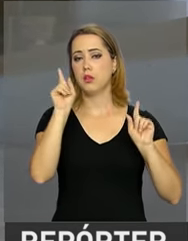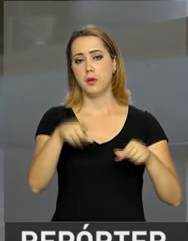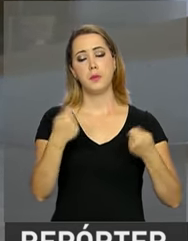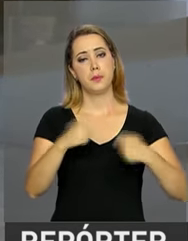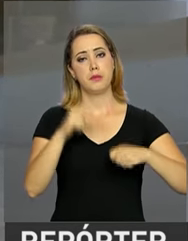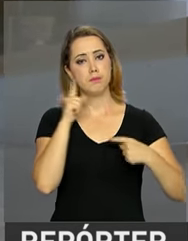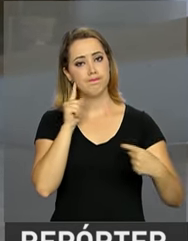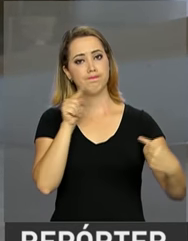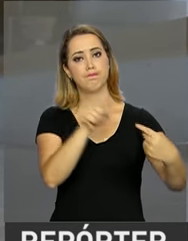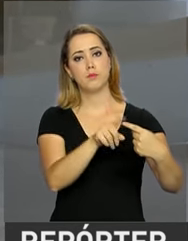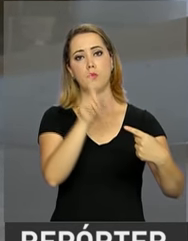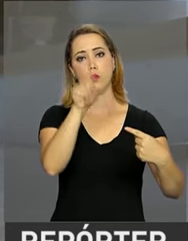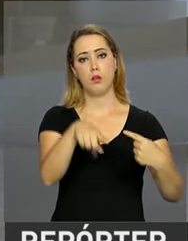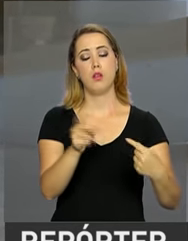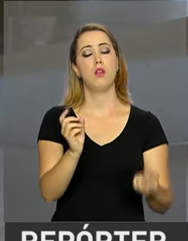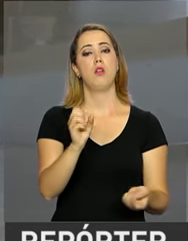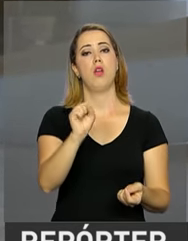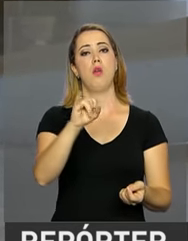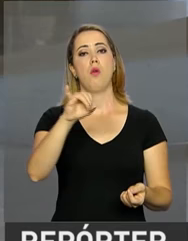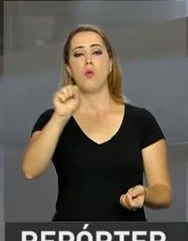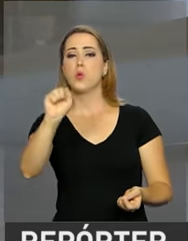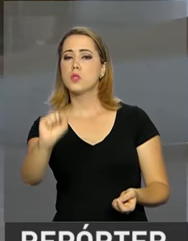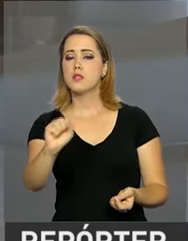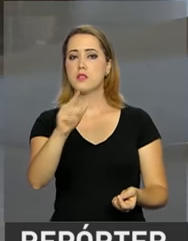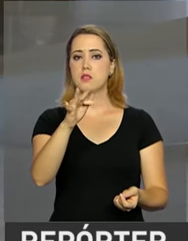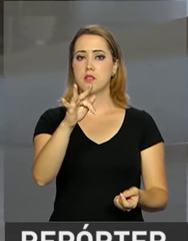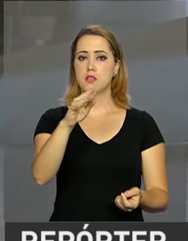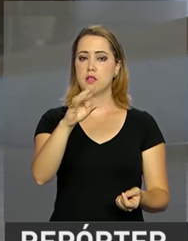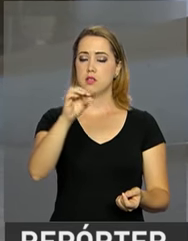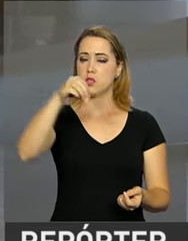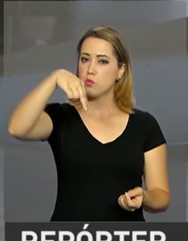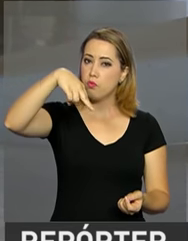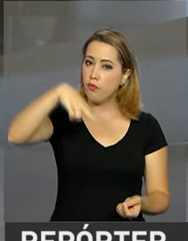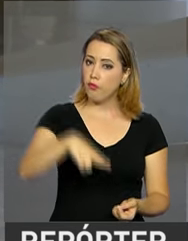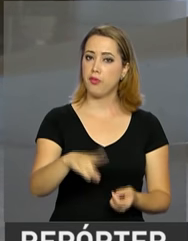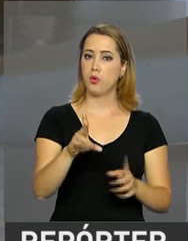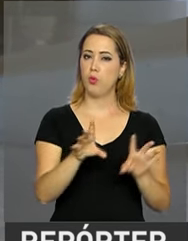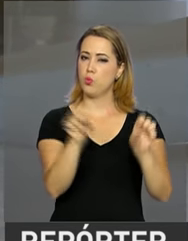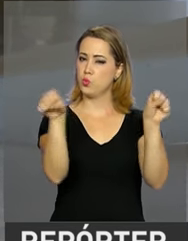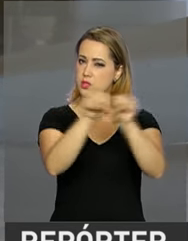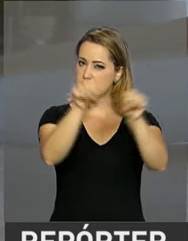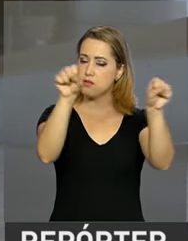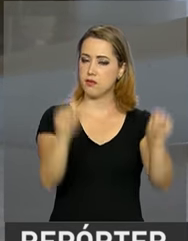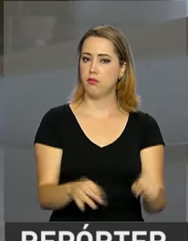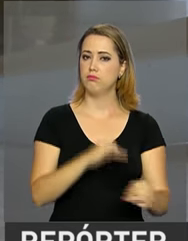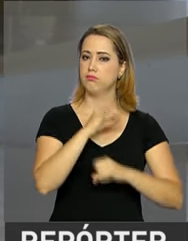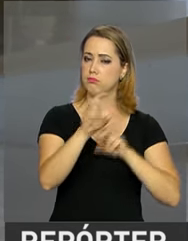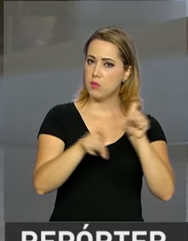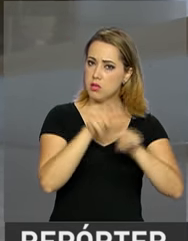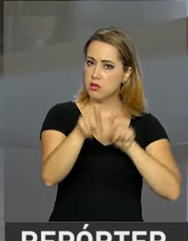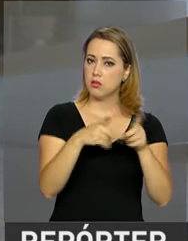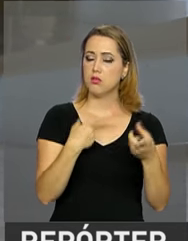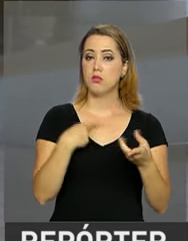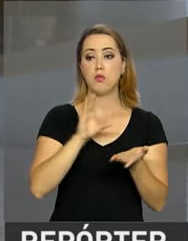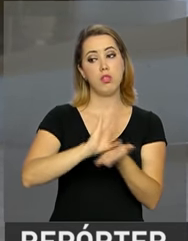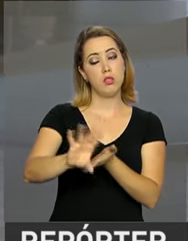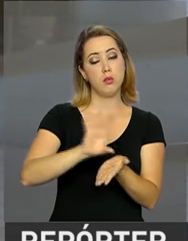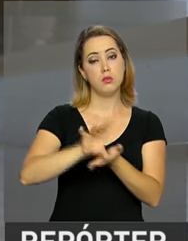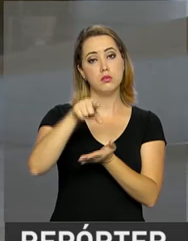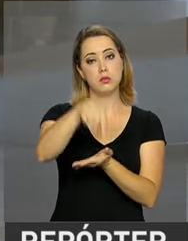conta disso, o Cisfron, que faz esse monitoramento das fronteiras terrestres brasileiras, vai receber um